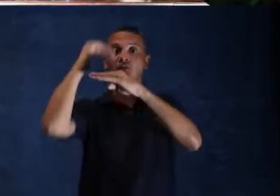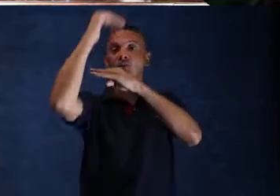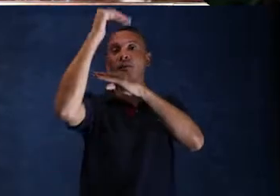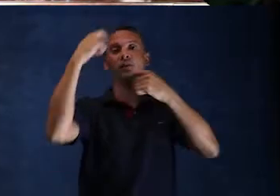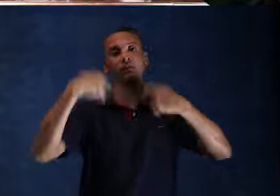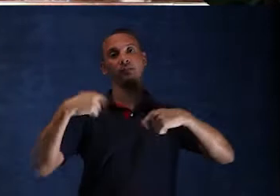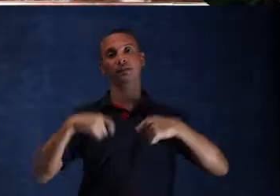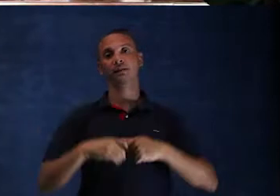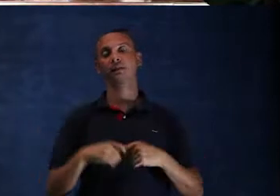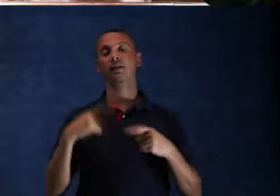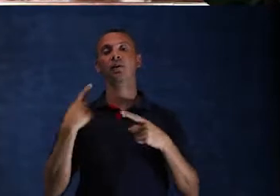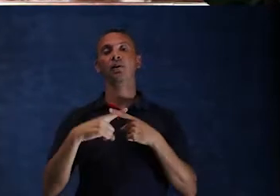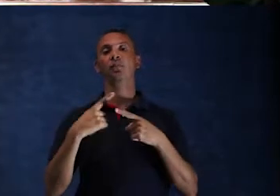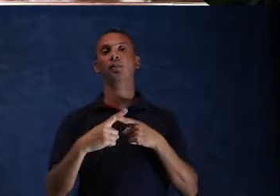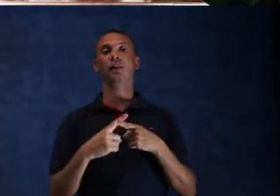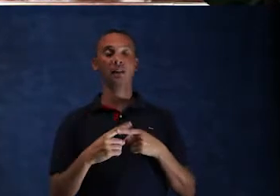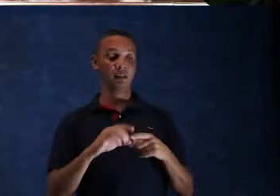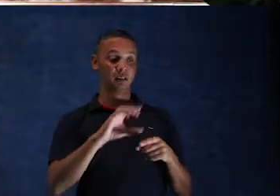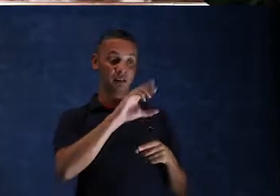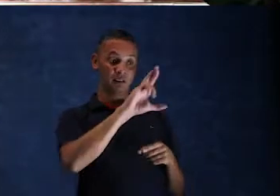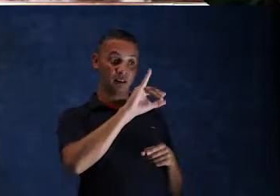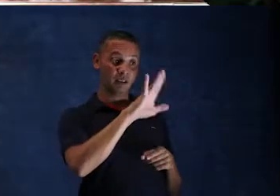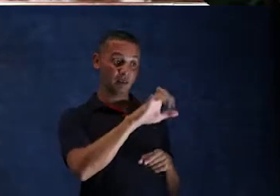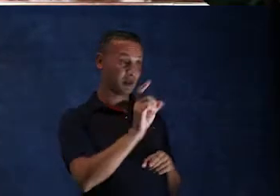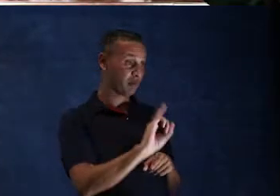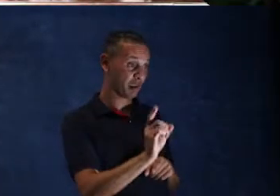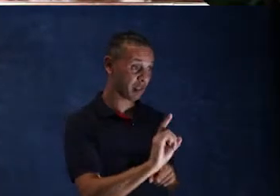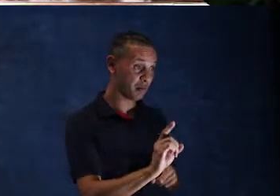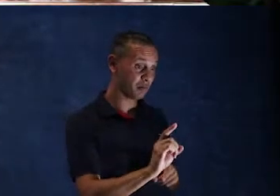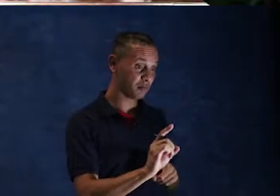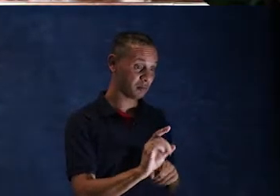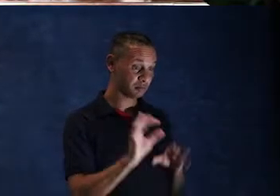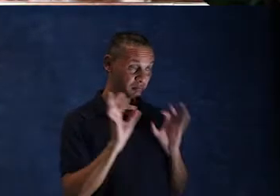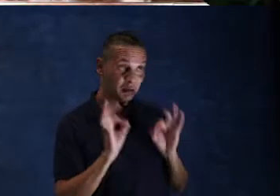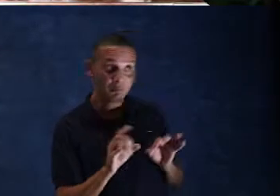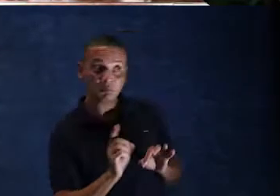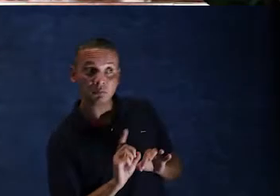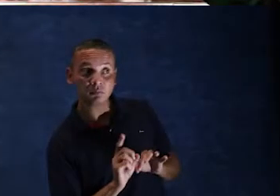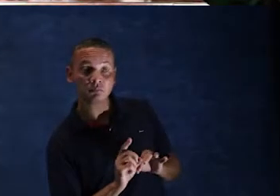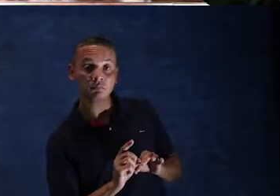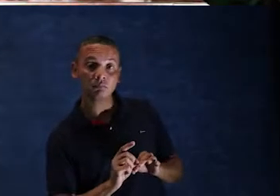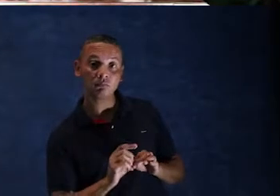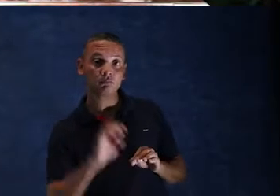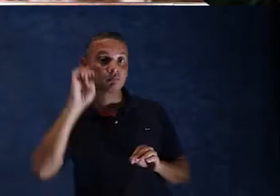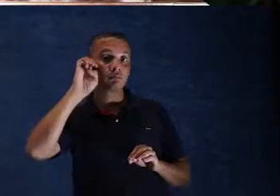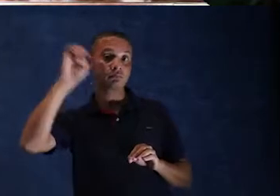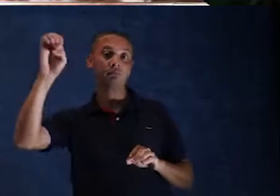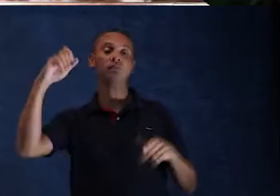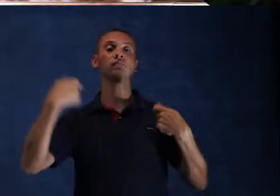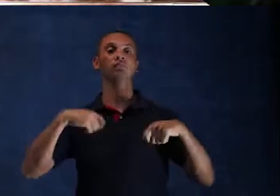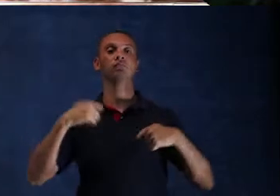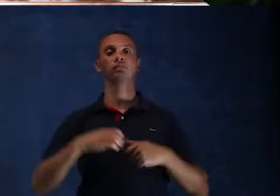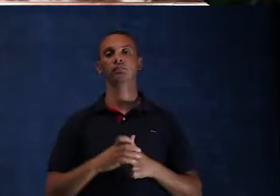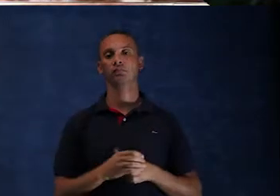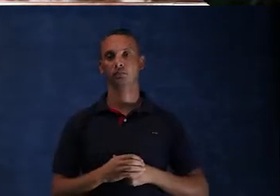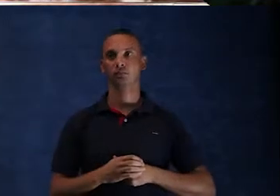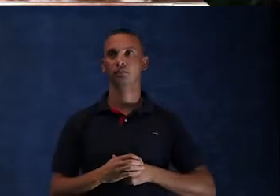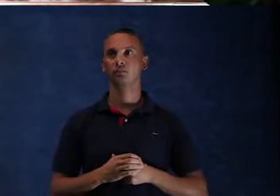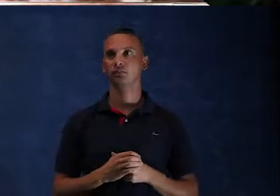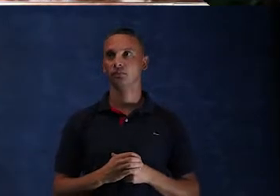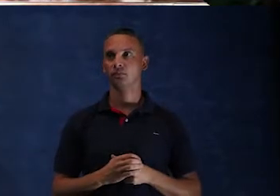Né? Porque deixou de ser crime também não quer dizer que não seja imoral.